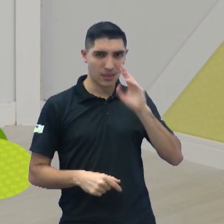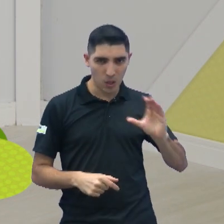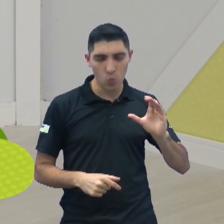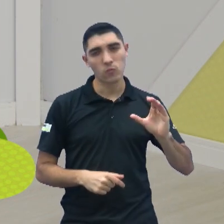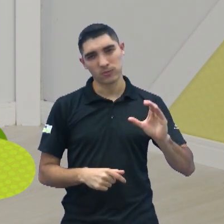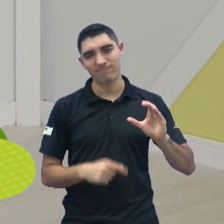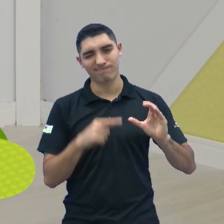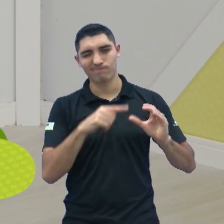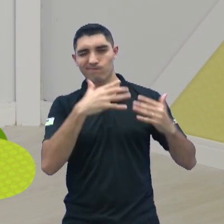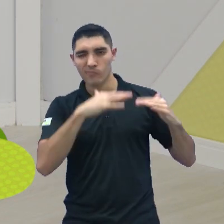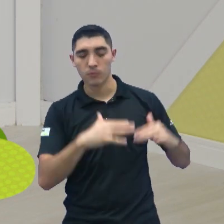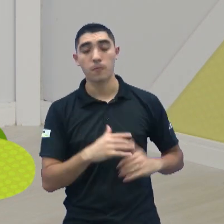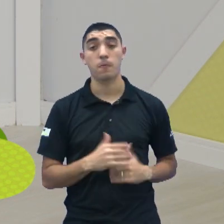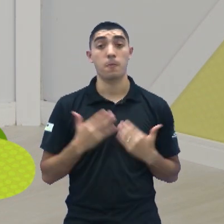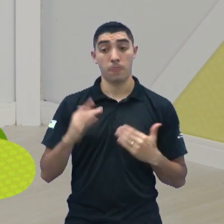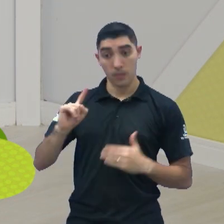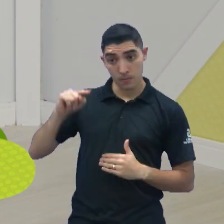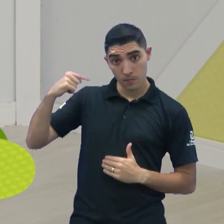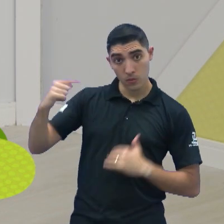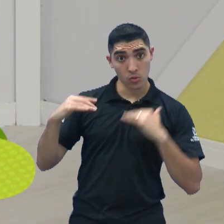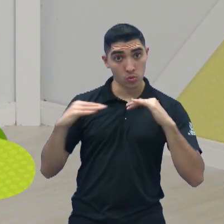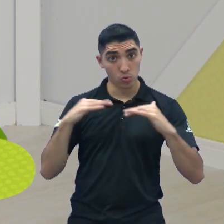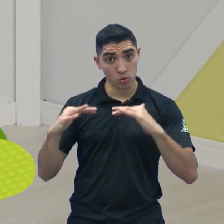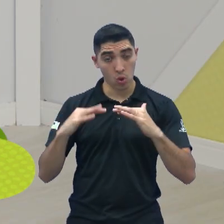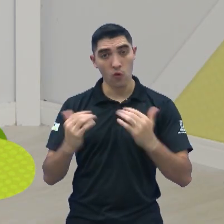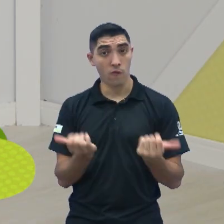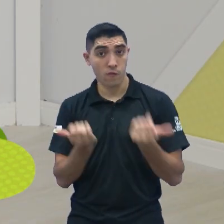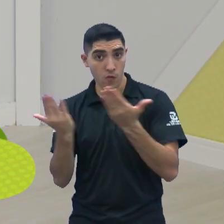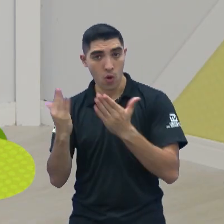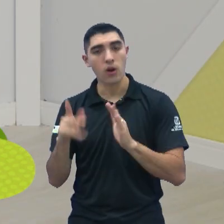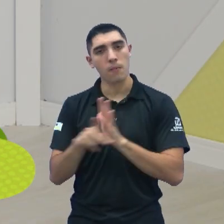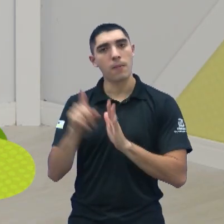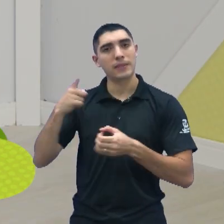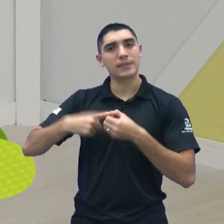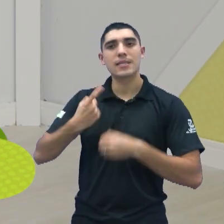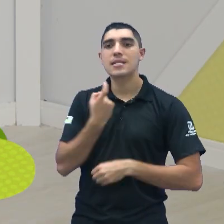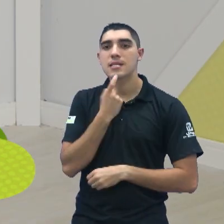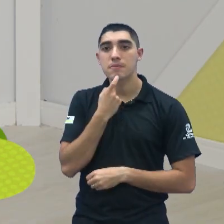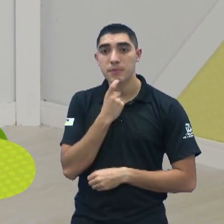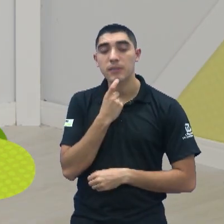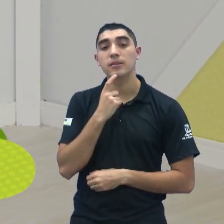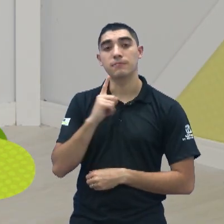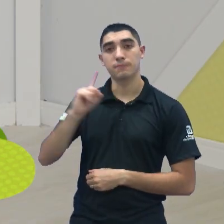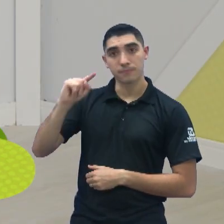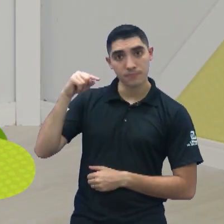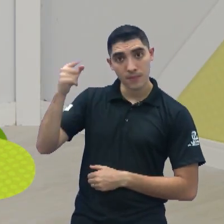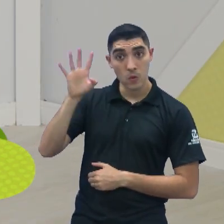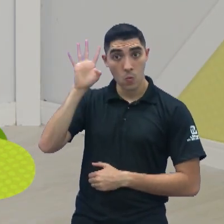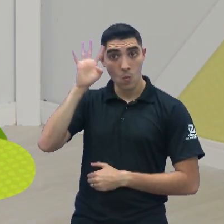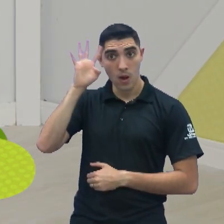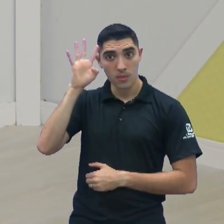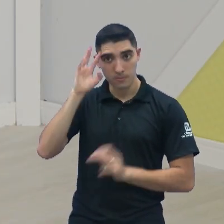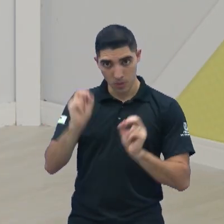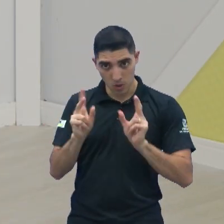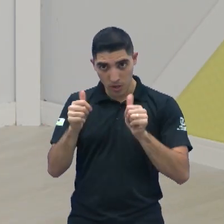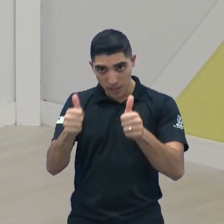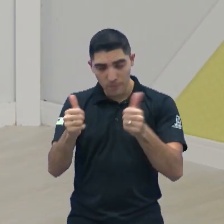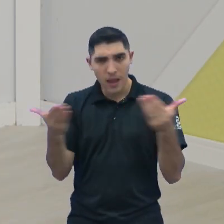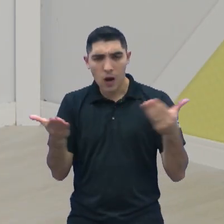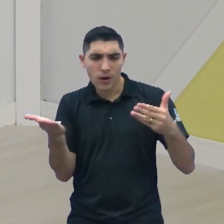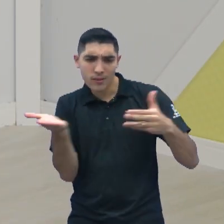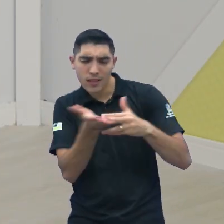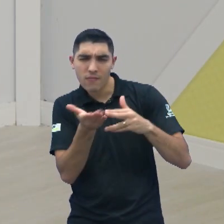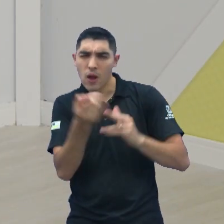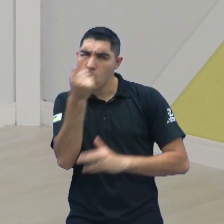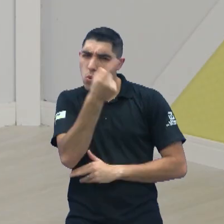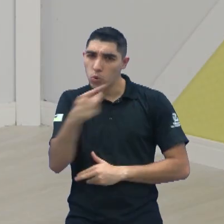competição. Próximo jogo do São José, portanto, fora de casa contra o Campinas na próxima quarta-feira, tá certo? A gente vai para o último